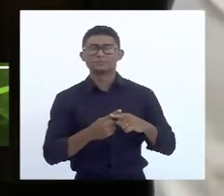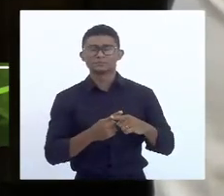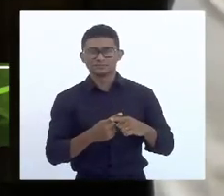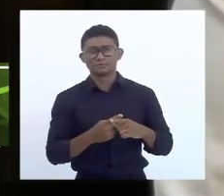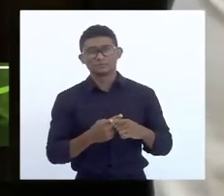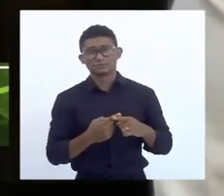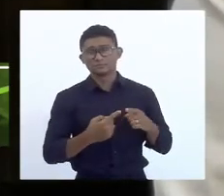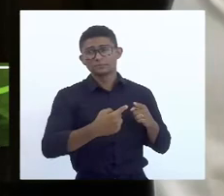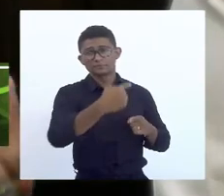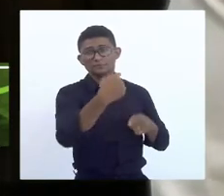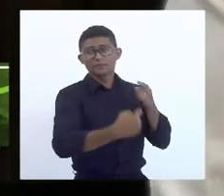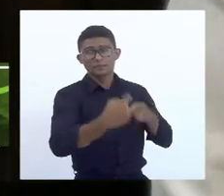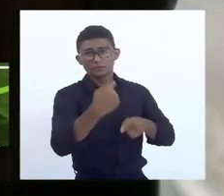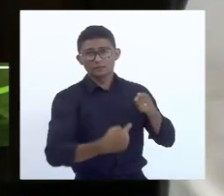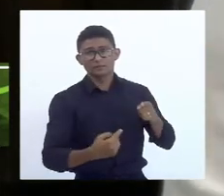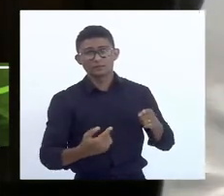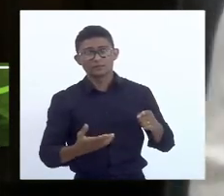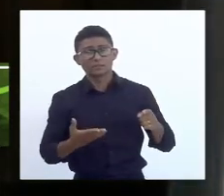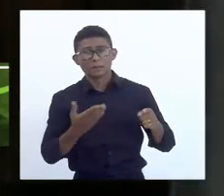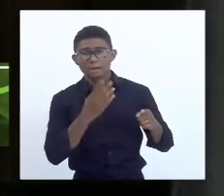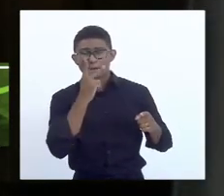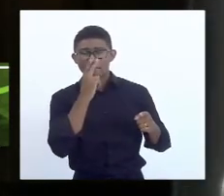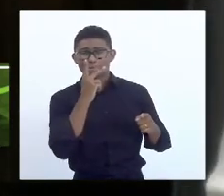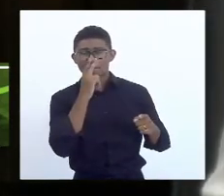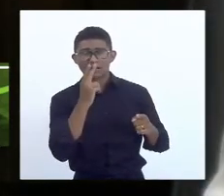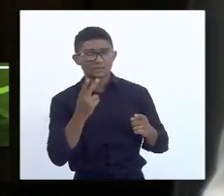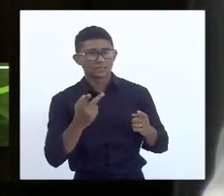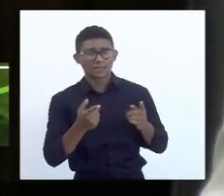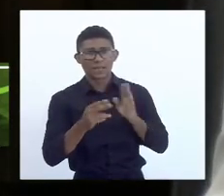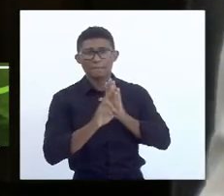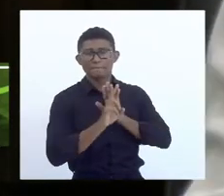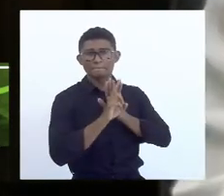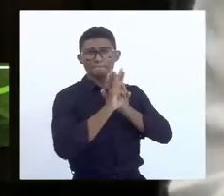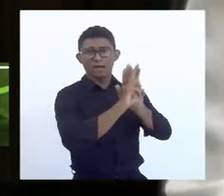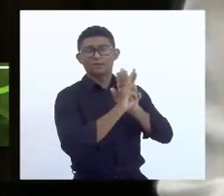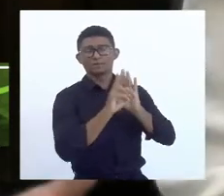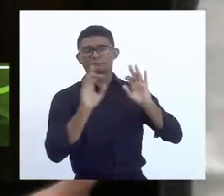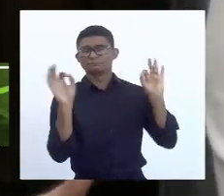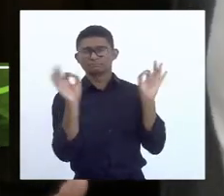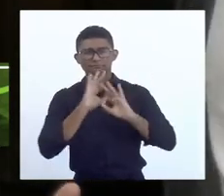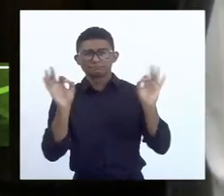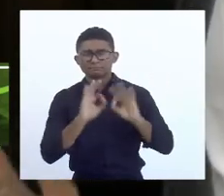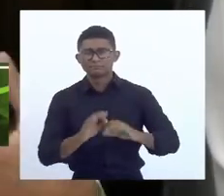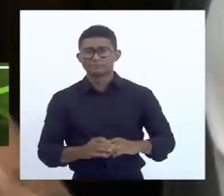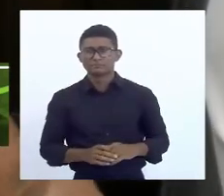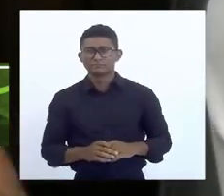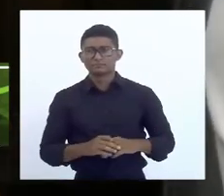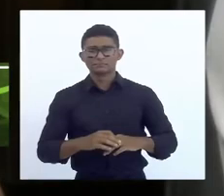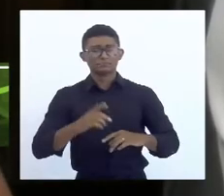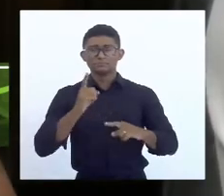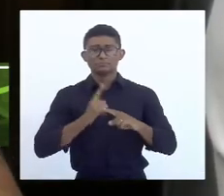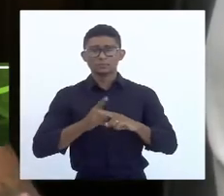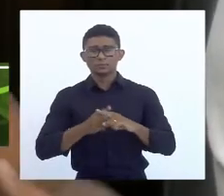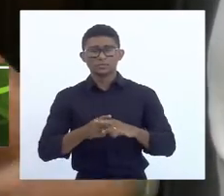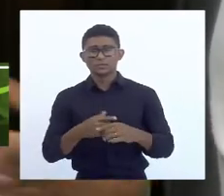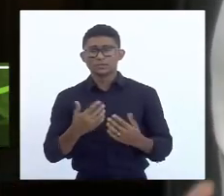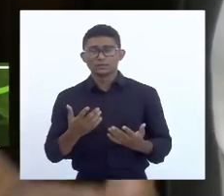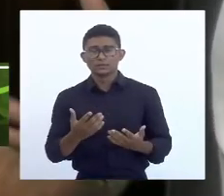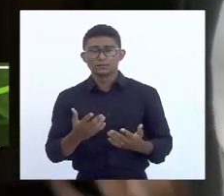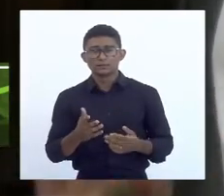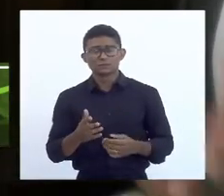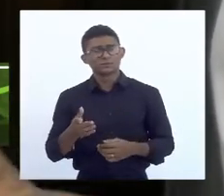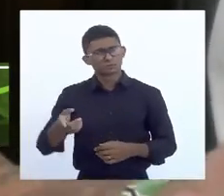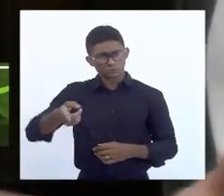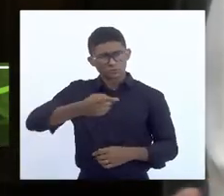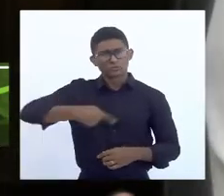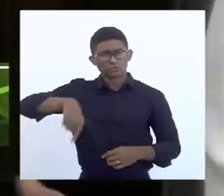uma política extremamente subrepresentada no espaço institucional. Por quê? Se somos nós que fazemos